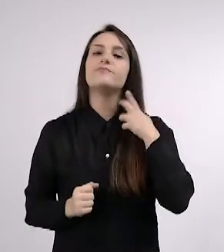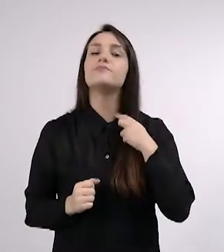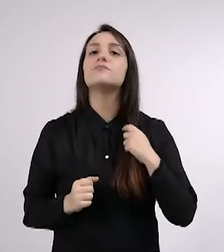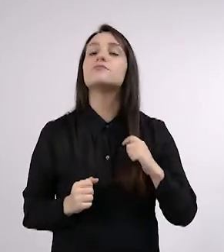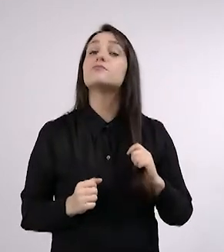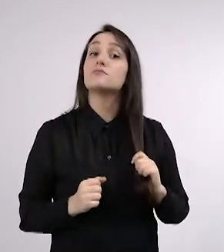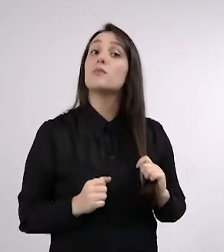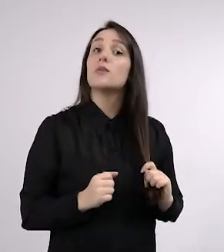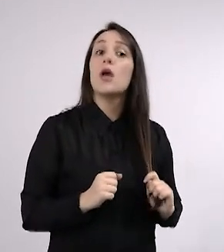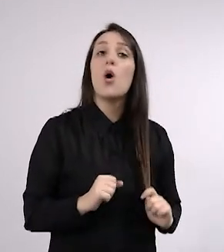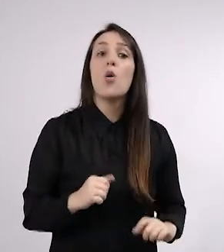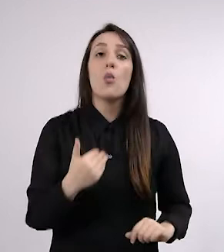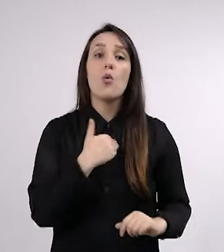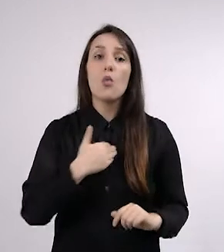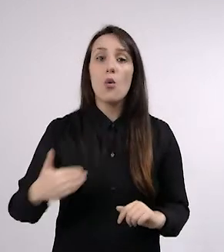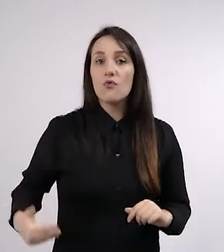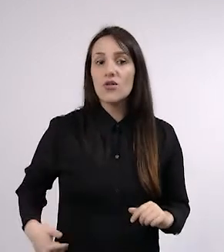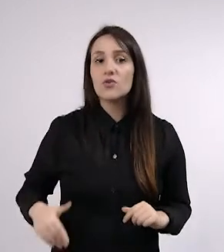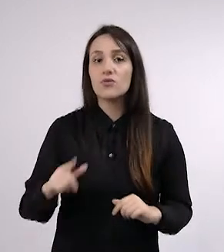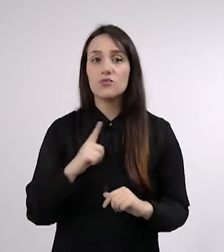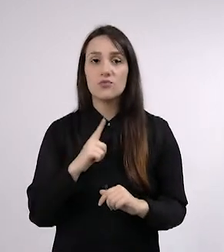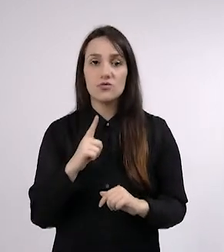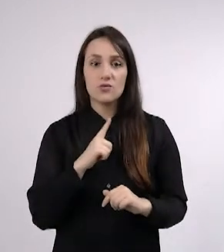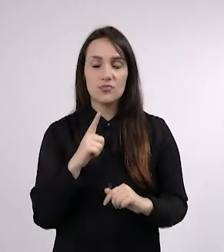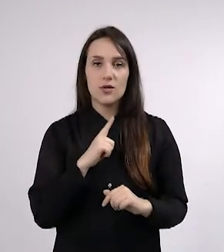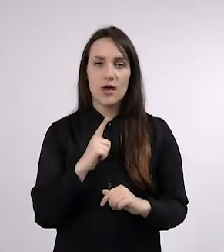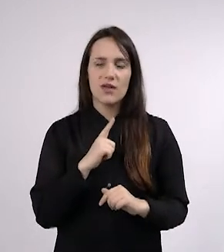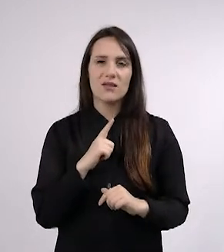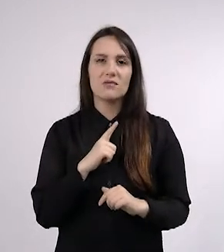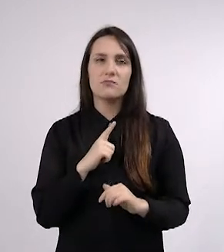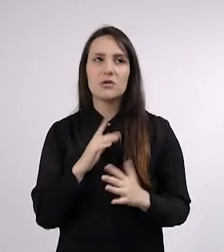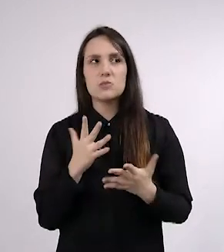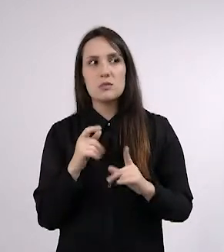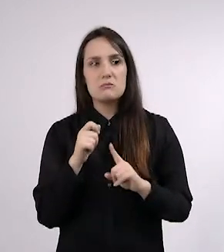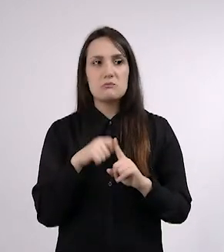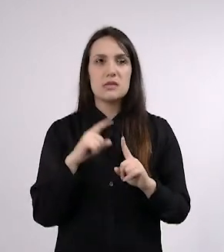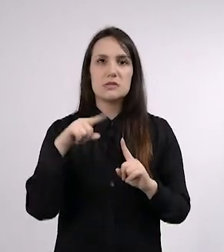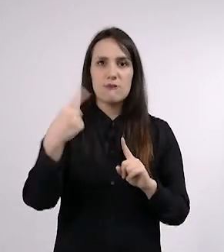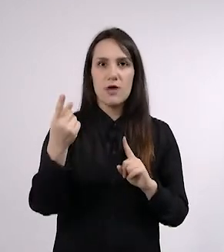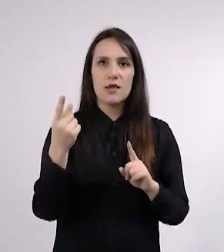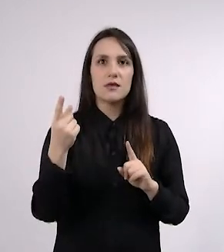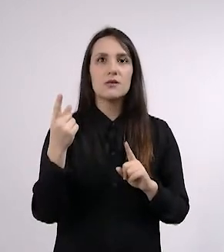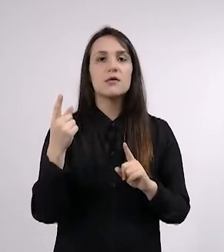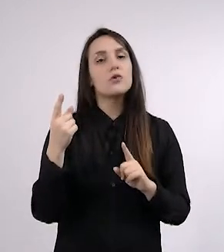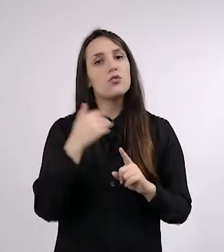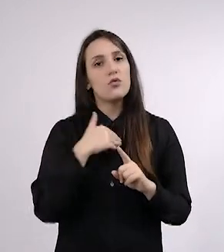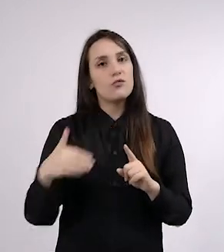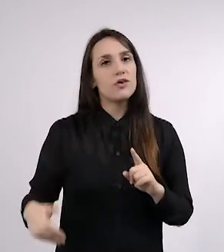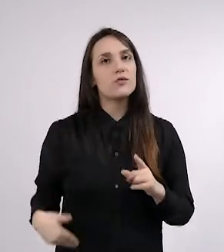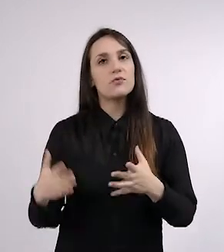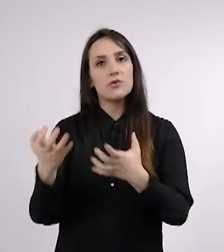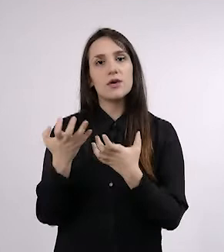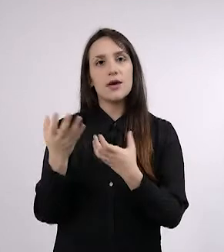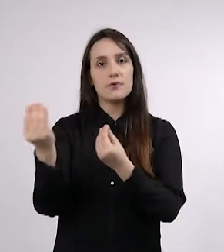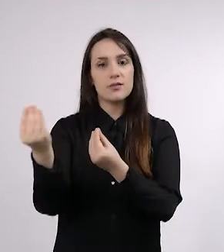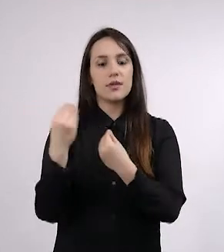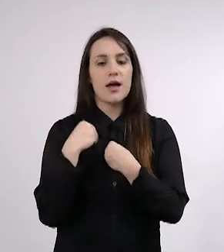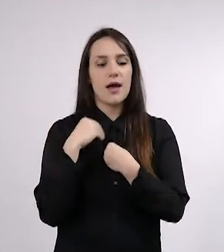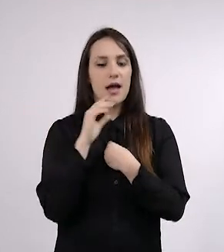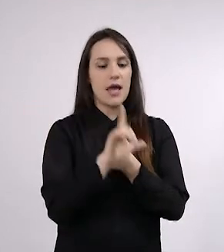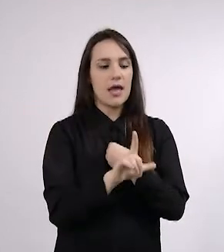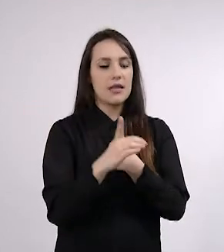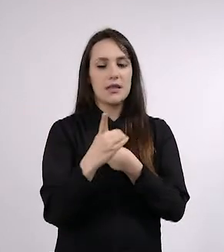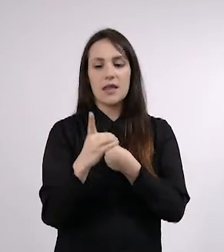está para mandar para a Assembleia Legislativa, talvez no mês que vem, a LDO, a Lei de